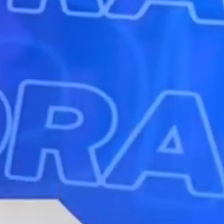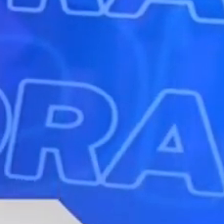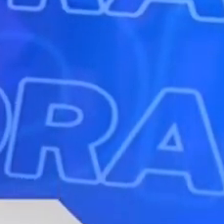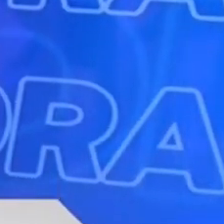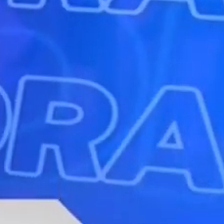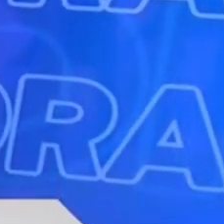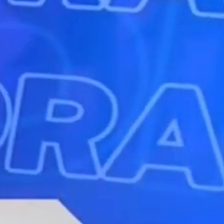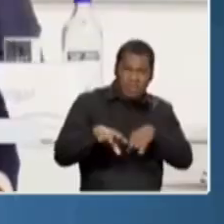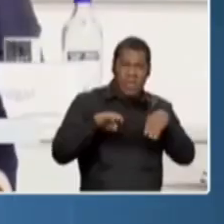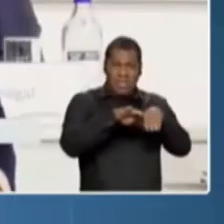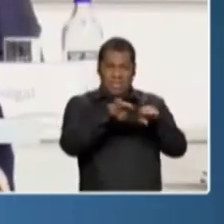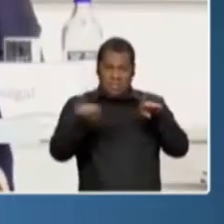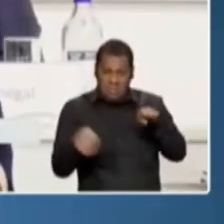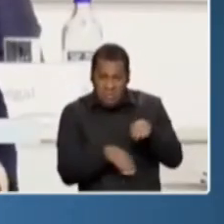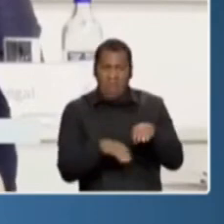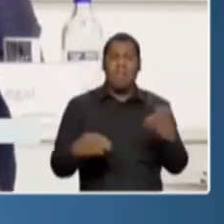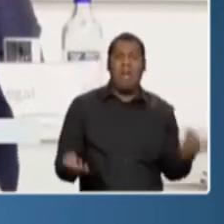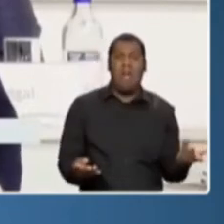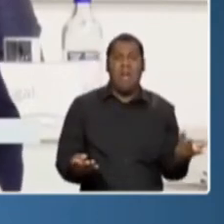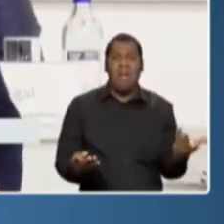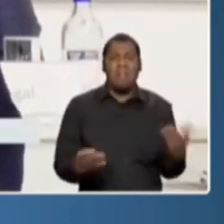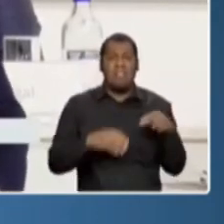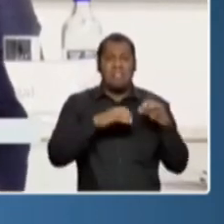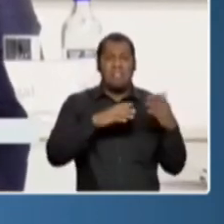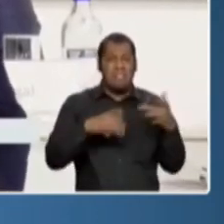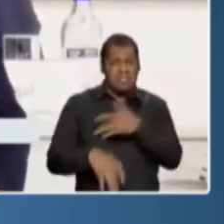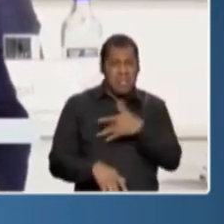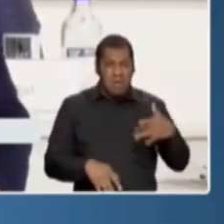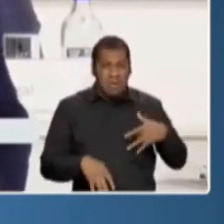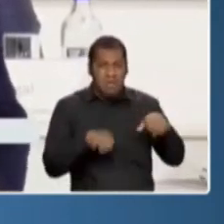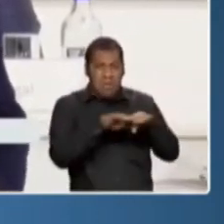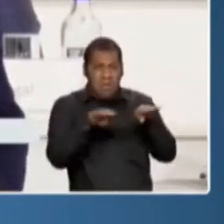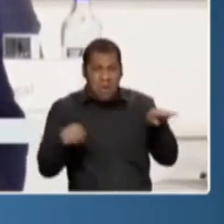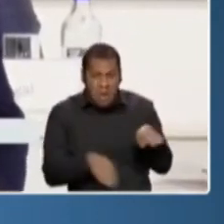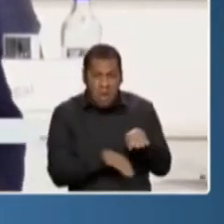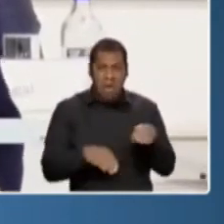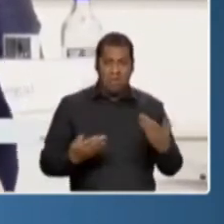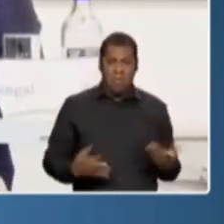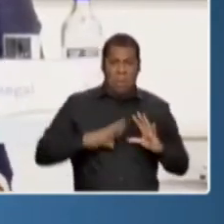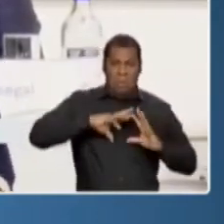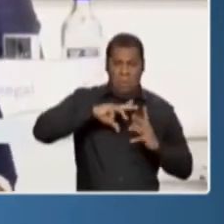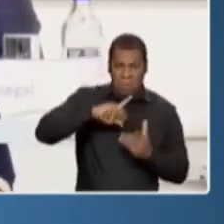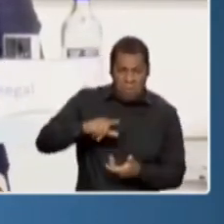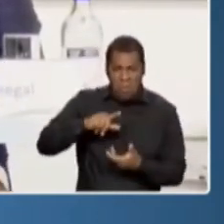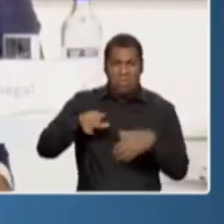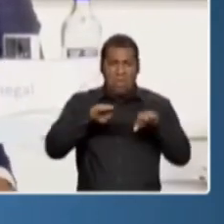questão econômica em um país, que foi aqui no Brasil, a mudança